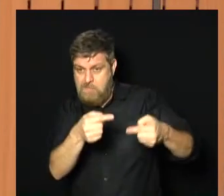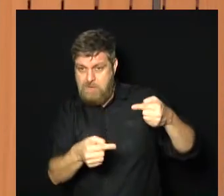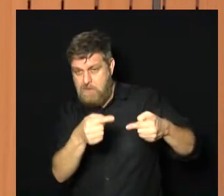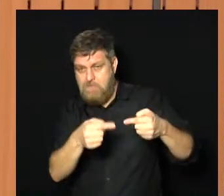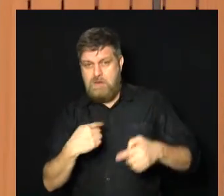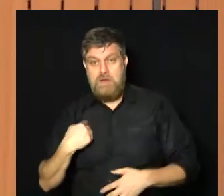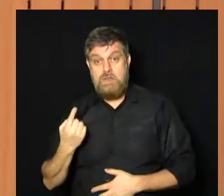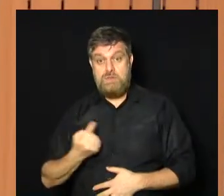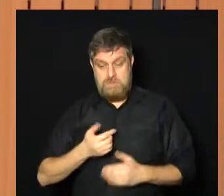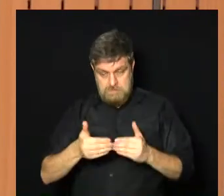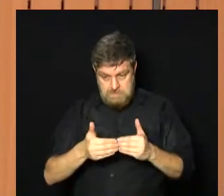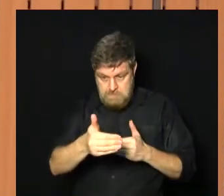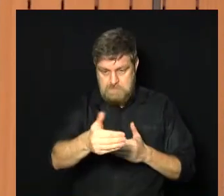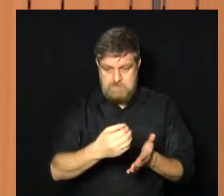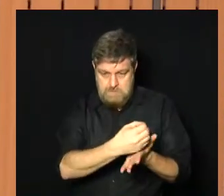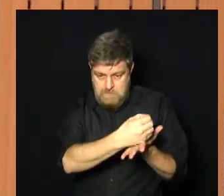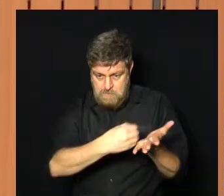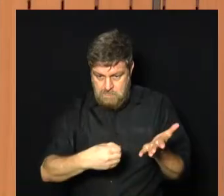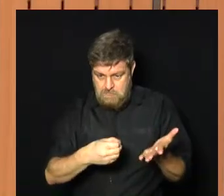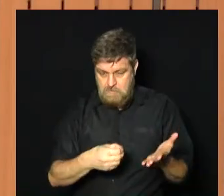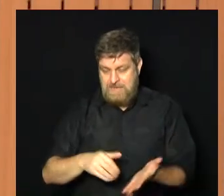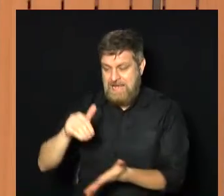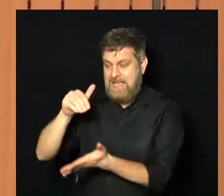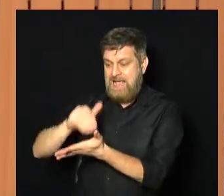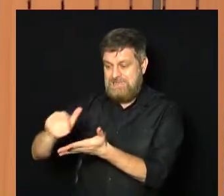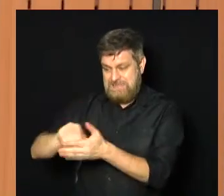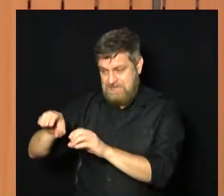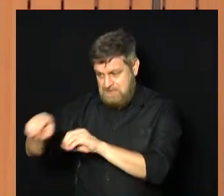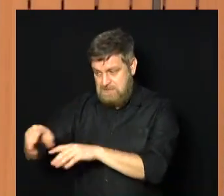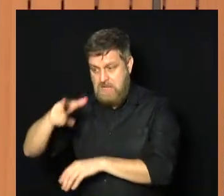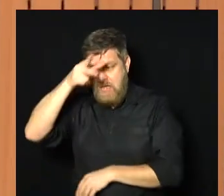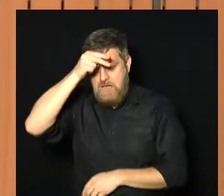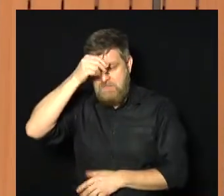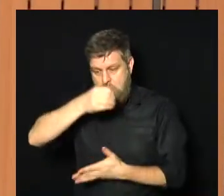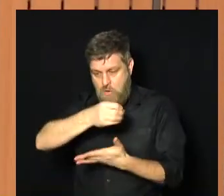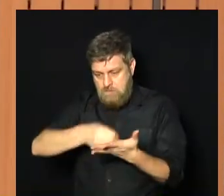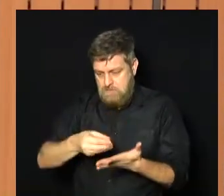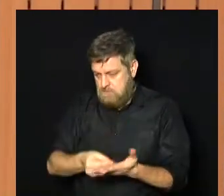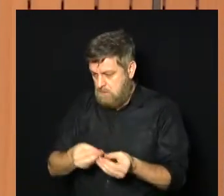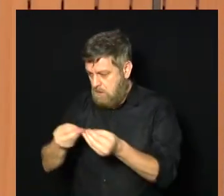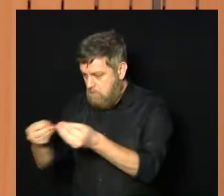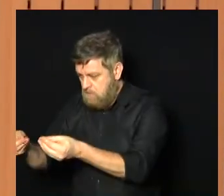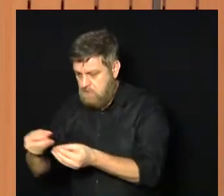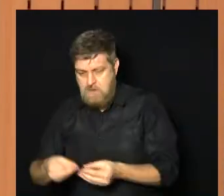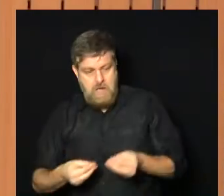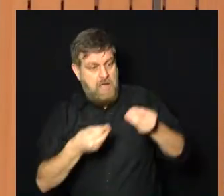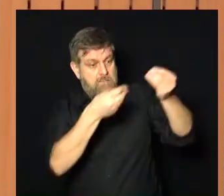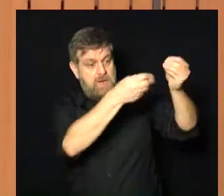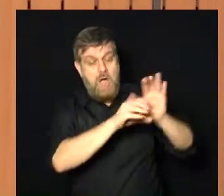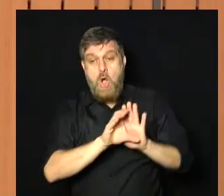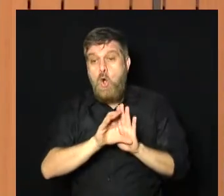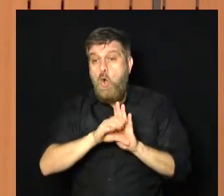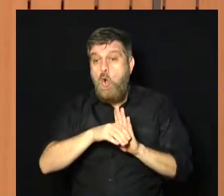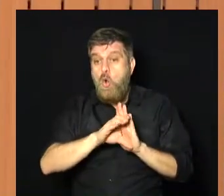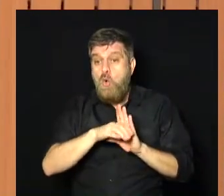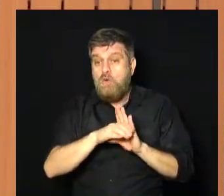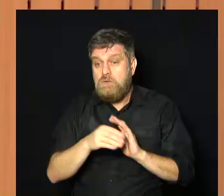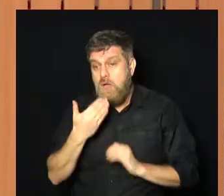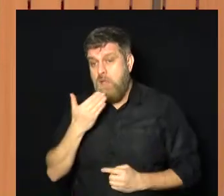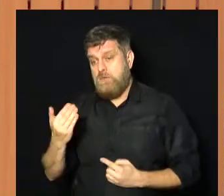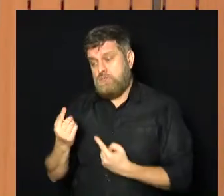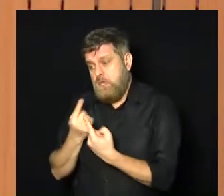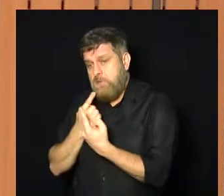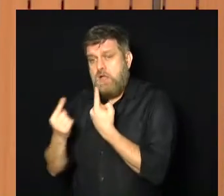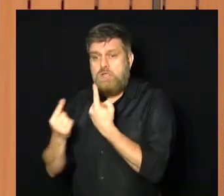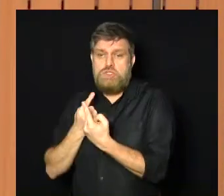nós vamos oficiar a Secretaria, a Prefeitura, com o conteúdo desse debate e pedir a reabertura do diálogo. E,